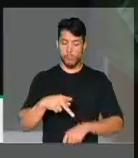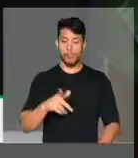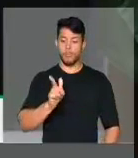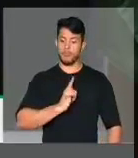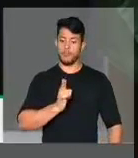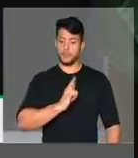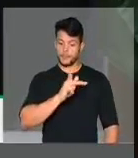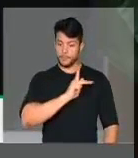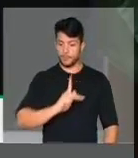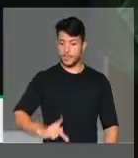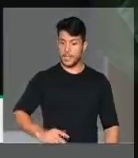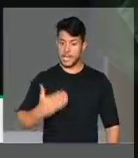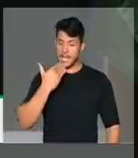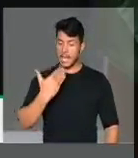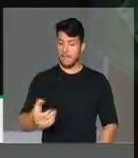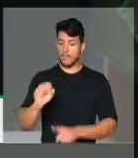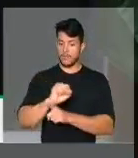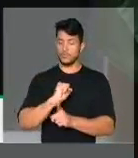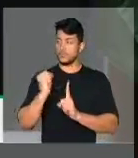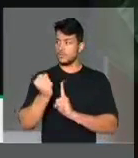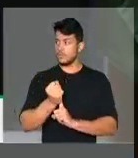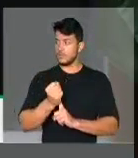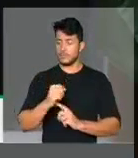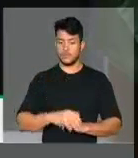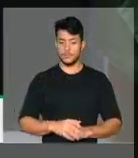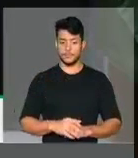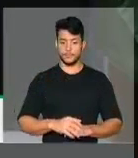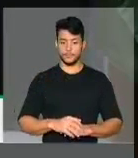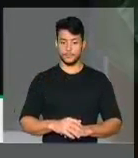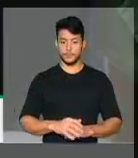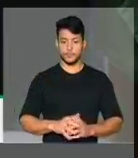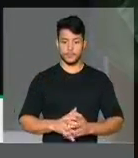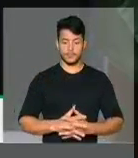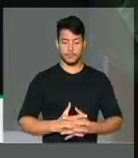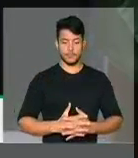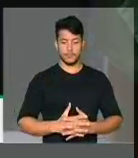a sociedade e não da maneira como está fazendo aí esse Michel Temer. Obrigado, presidente.